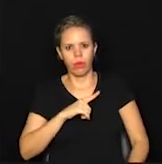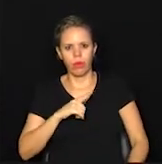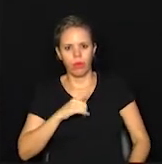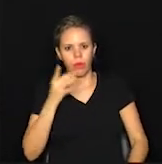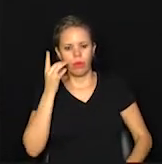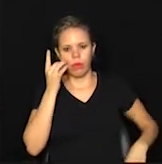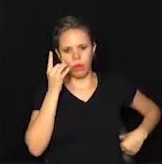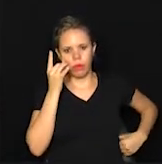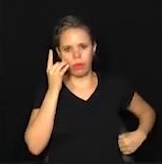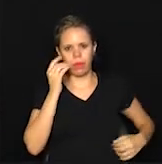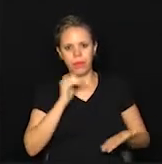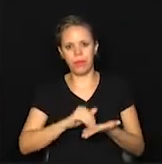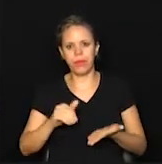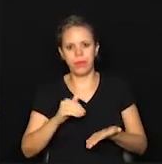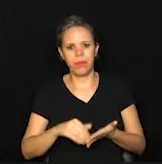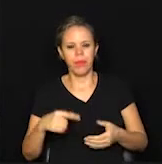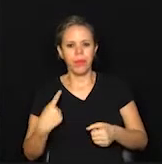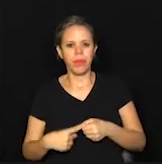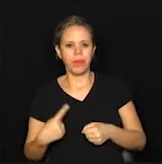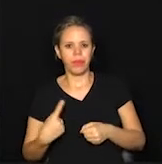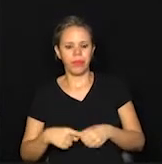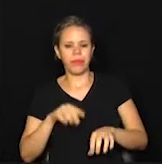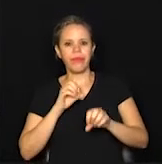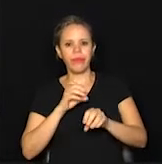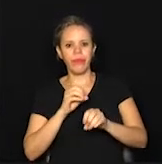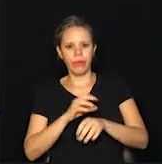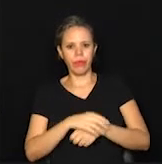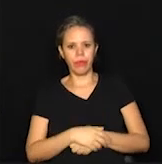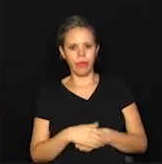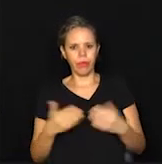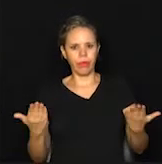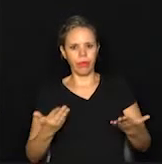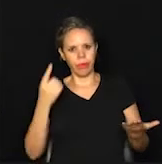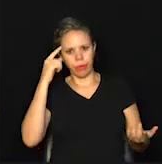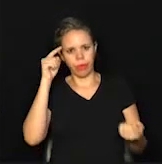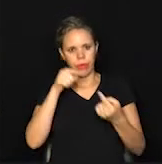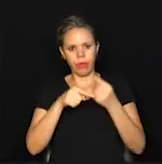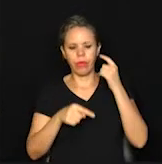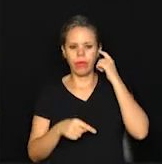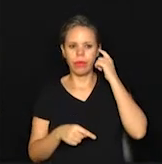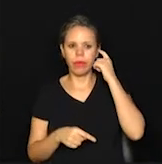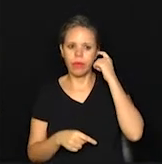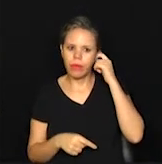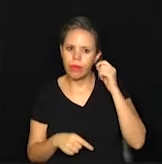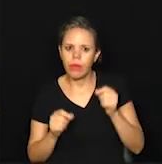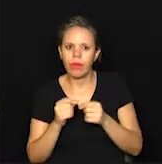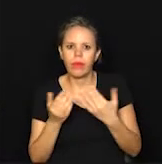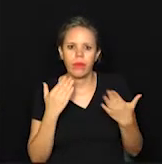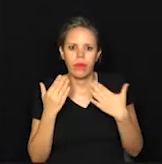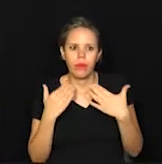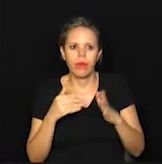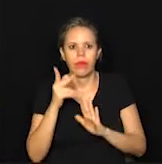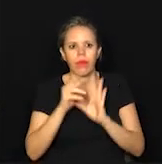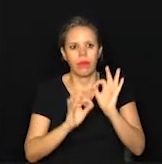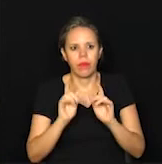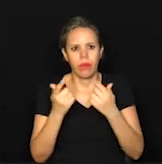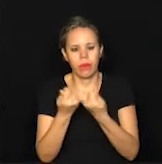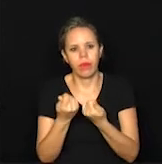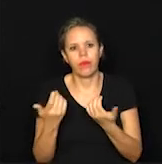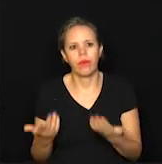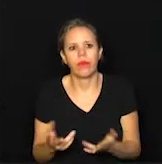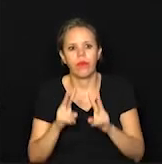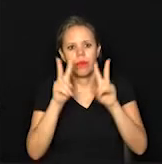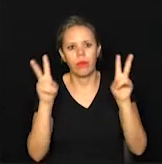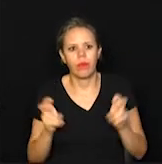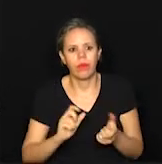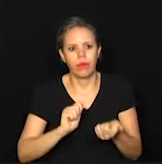presença do secretário municipal de educação. Hoje a ideia é que a gente faça um debate, então, sobre o plano de gestão relacionado